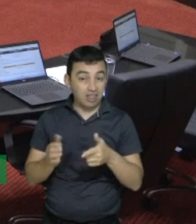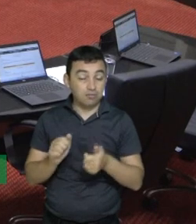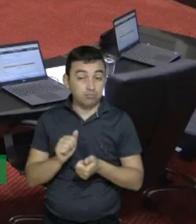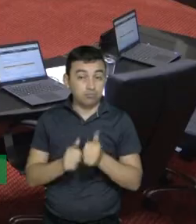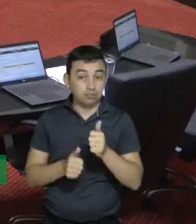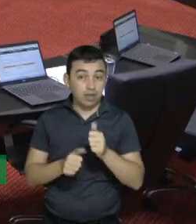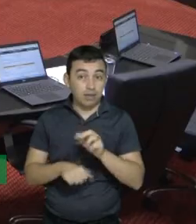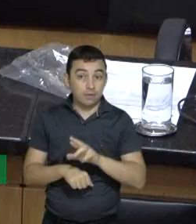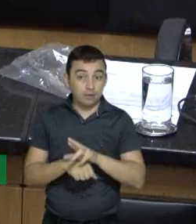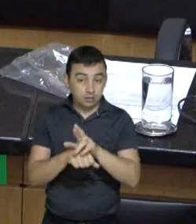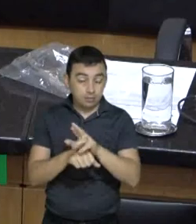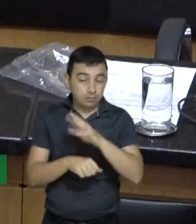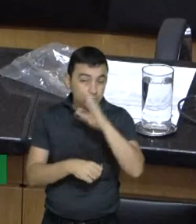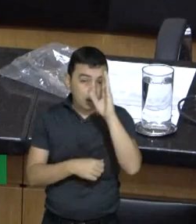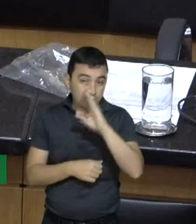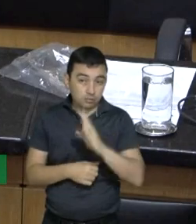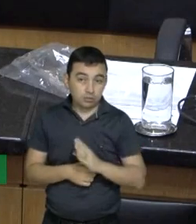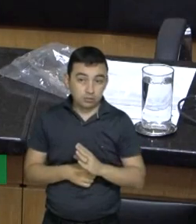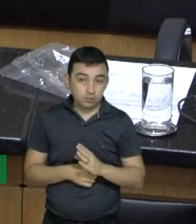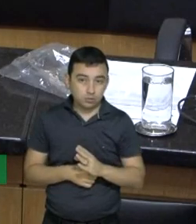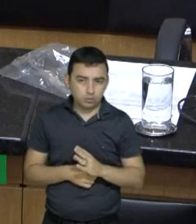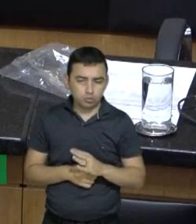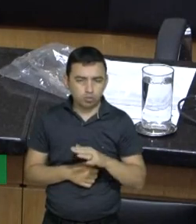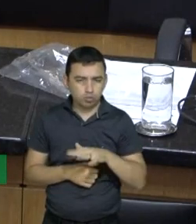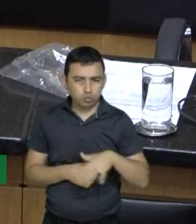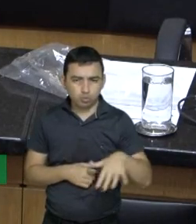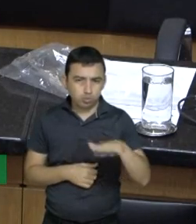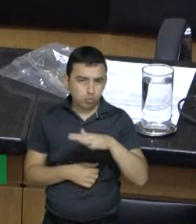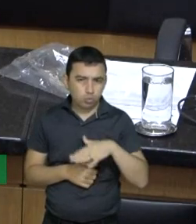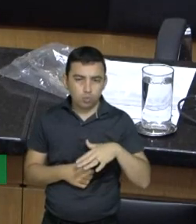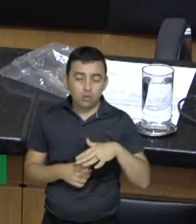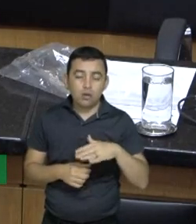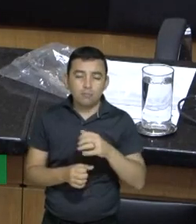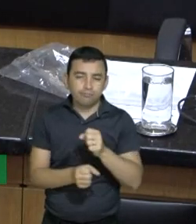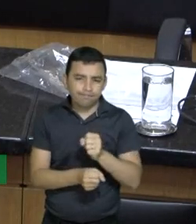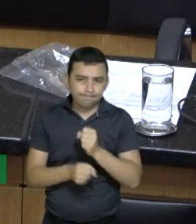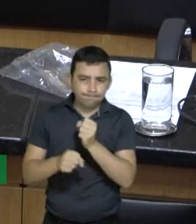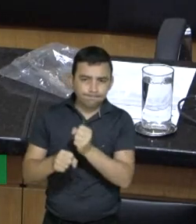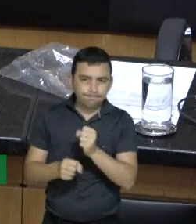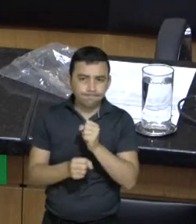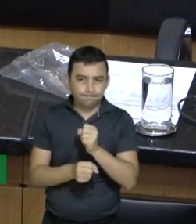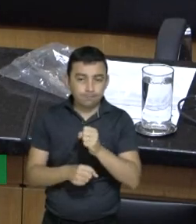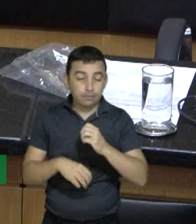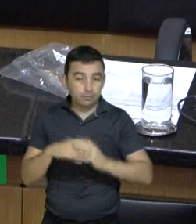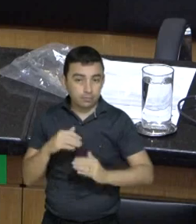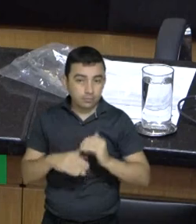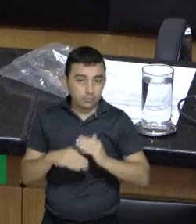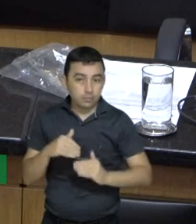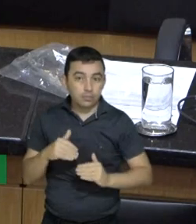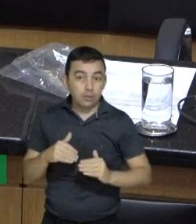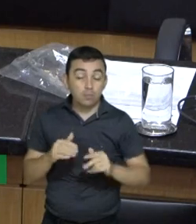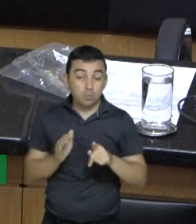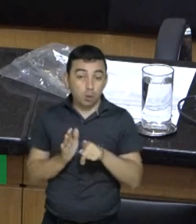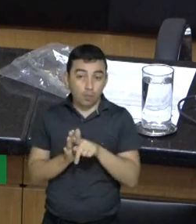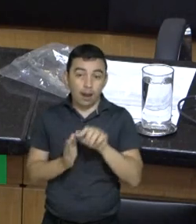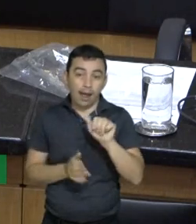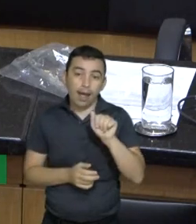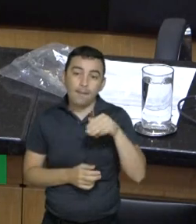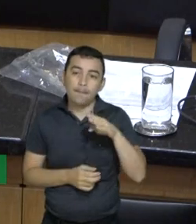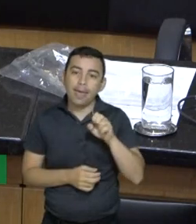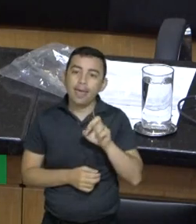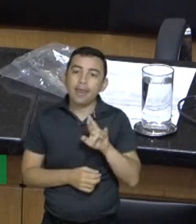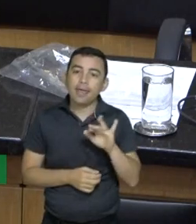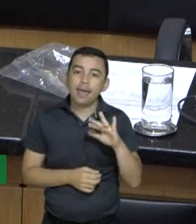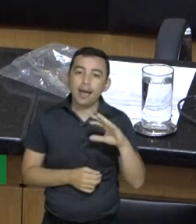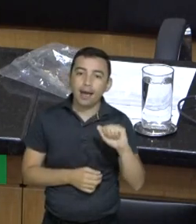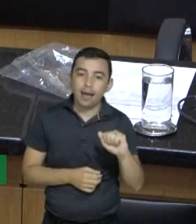vai representar o Brasil do torneio sul-americano e Remo o atleta do Clube Náutico América de Blumenau e foi